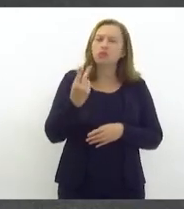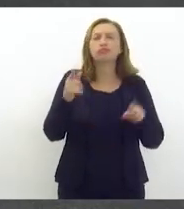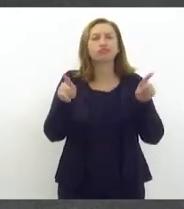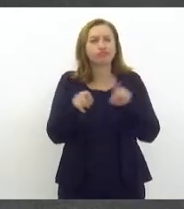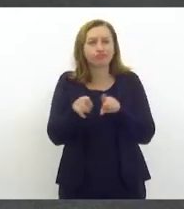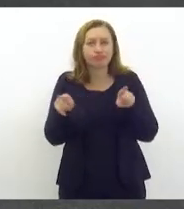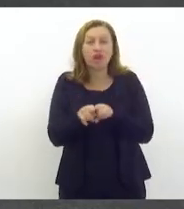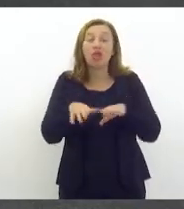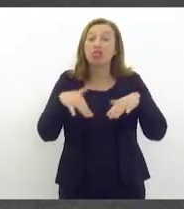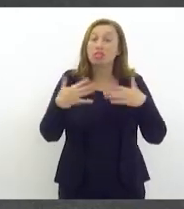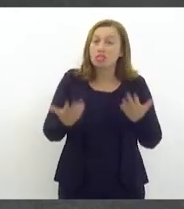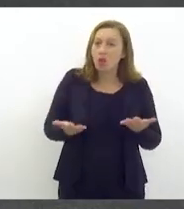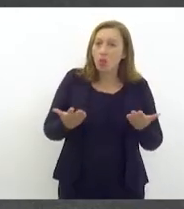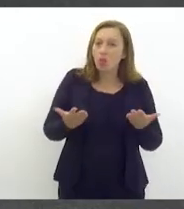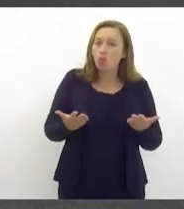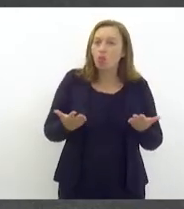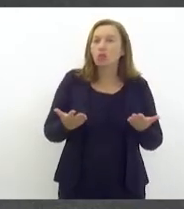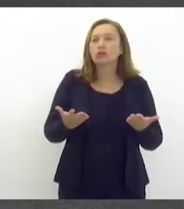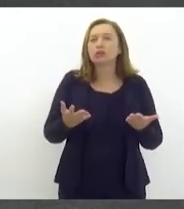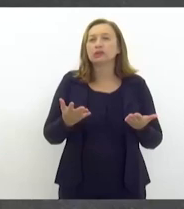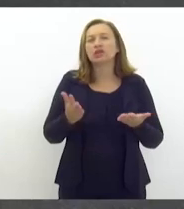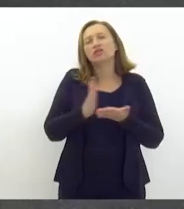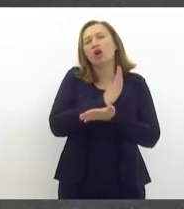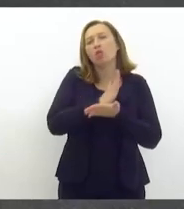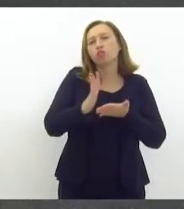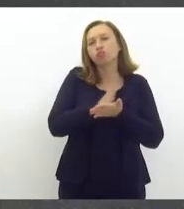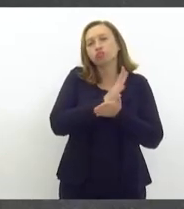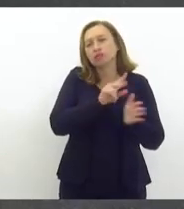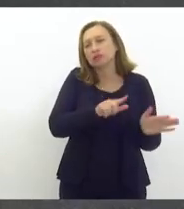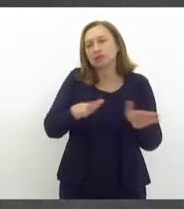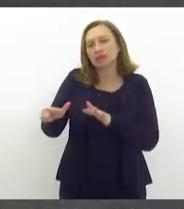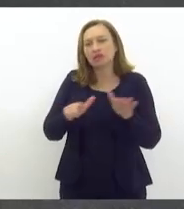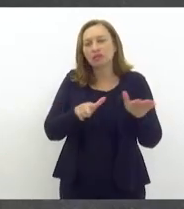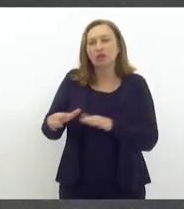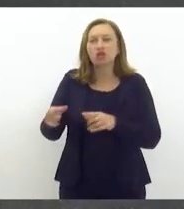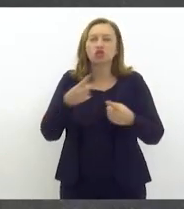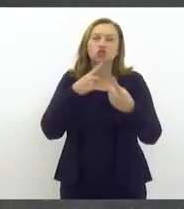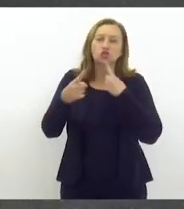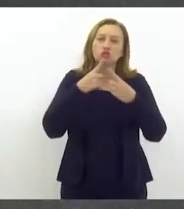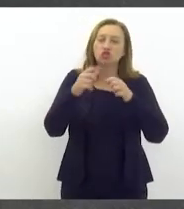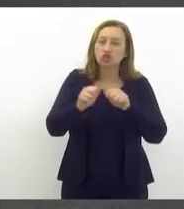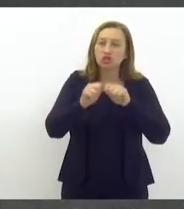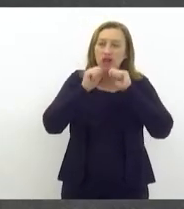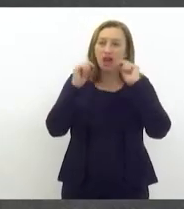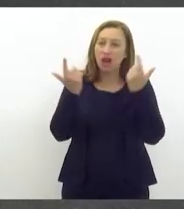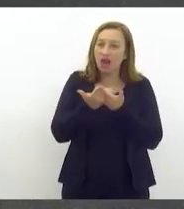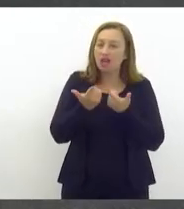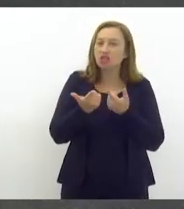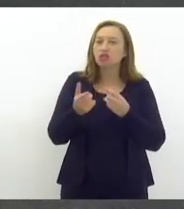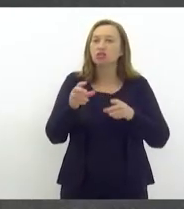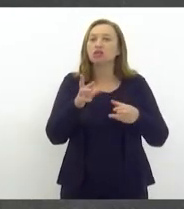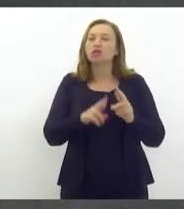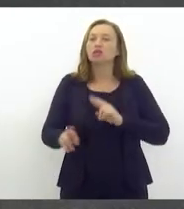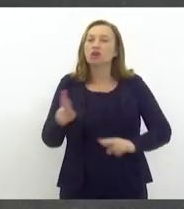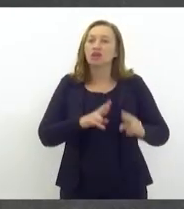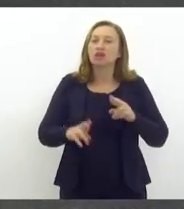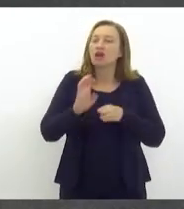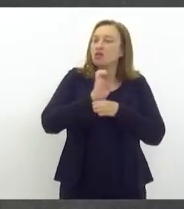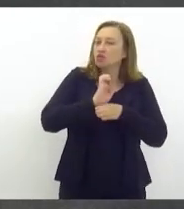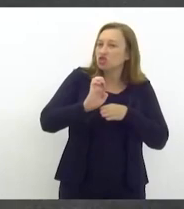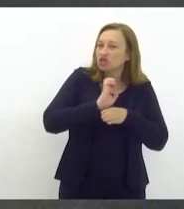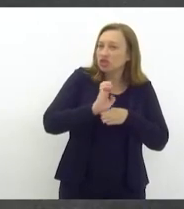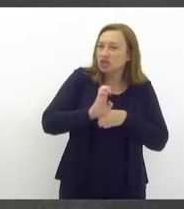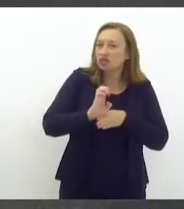também. Então, a gente teve aí algumas semanas discutindo aqui na Assembleia Legislativa com relação aos estágios